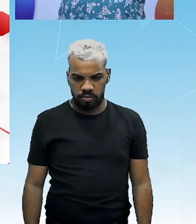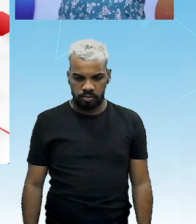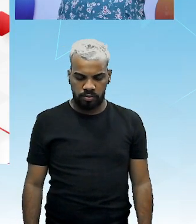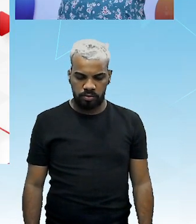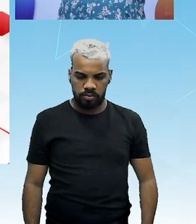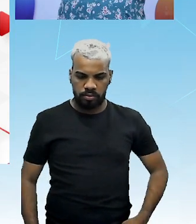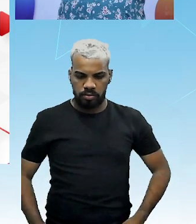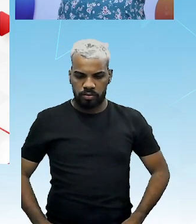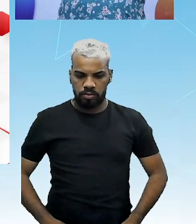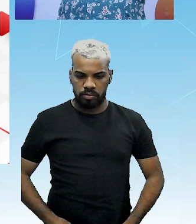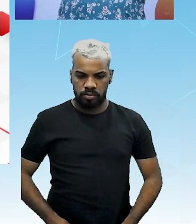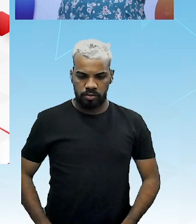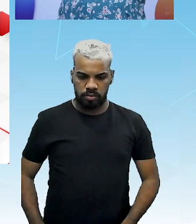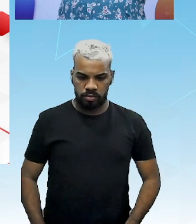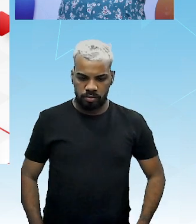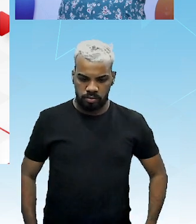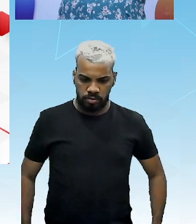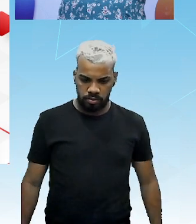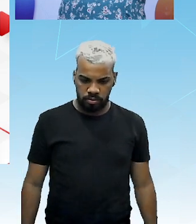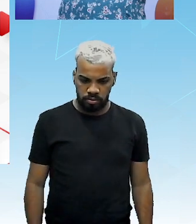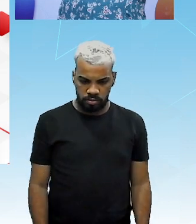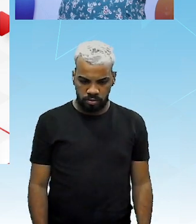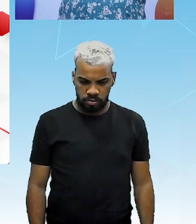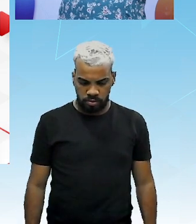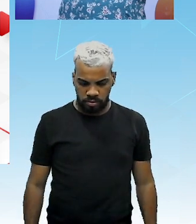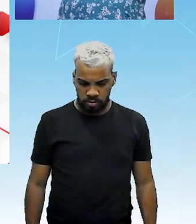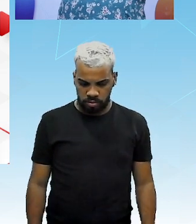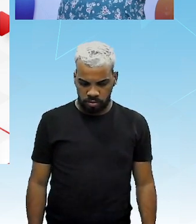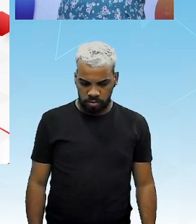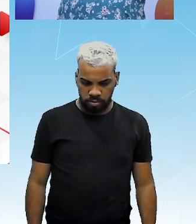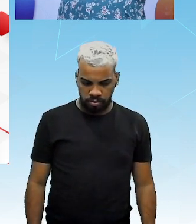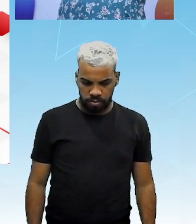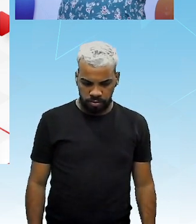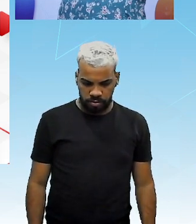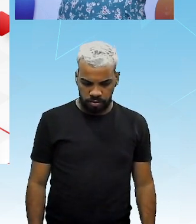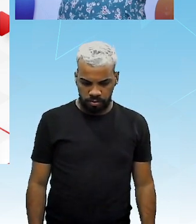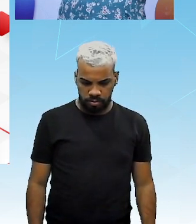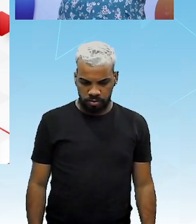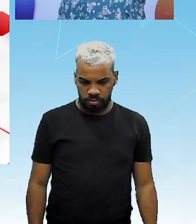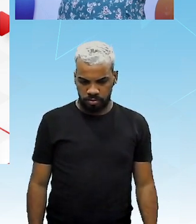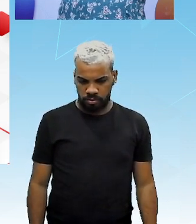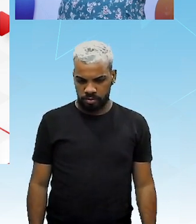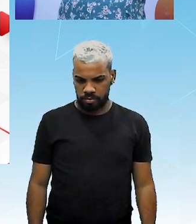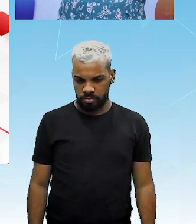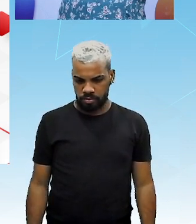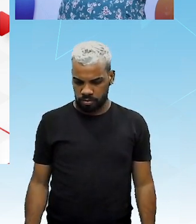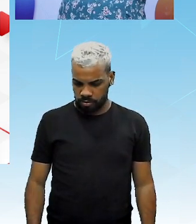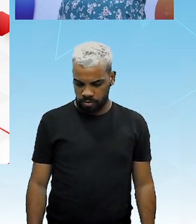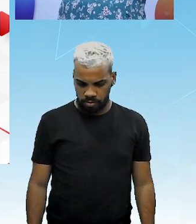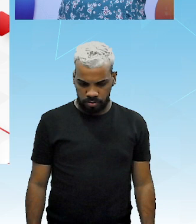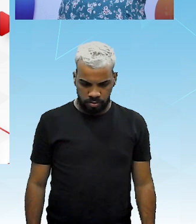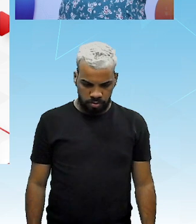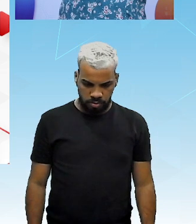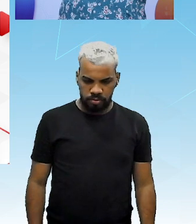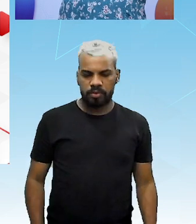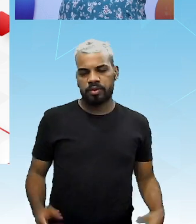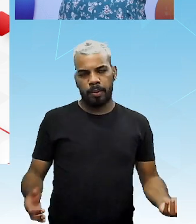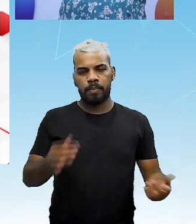que aconteceu muito nas chuvas, né? São as manchetes que muitas vezes de